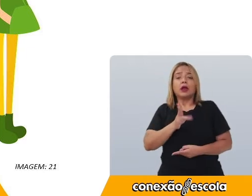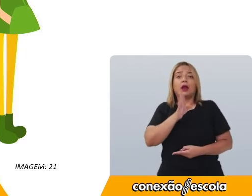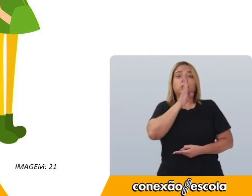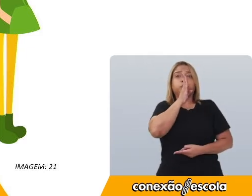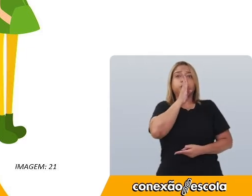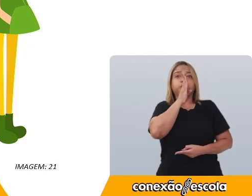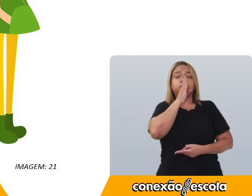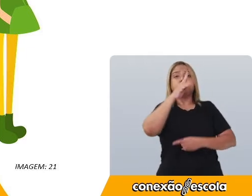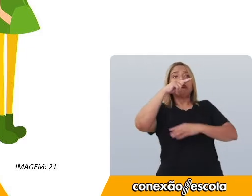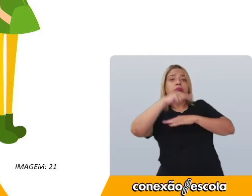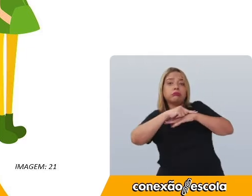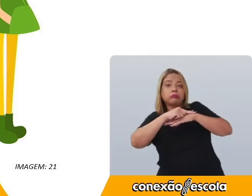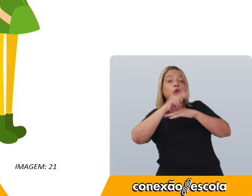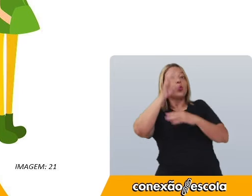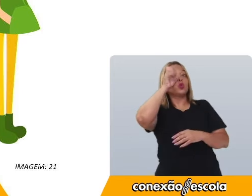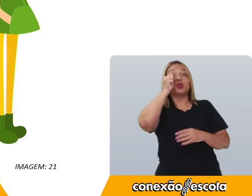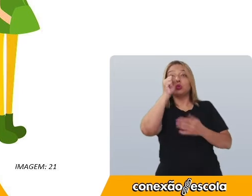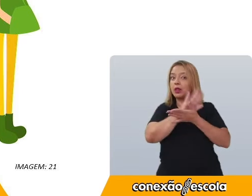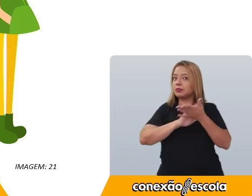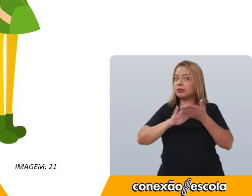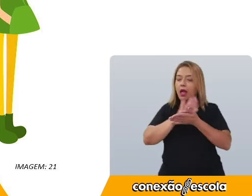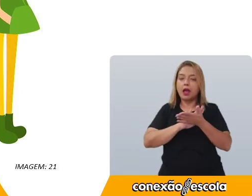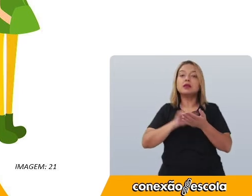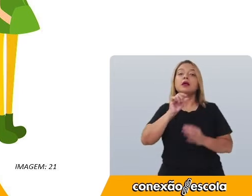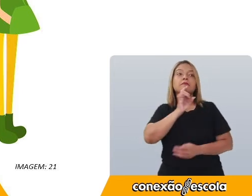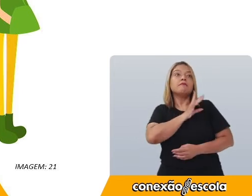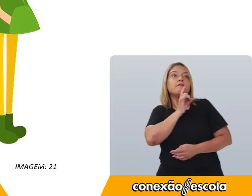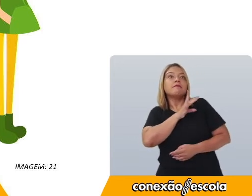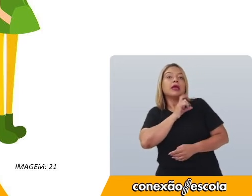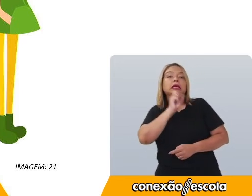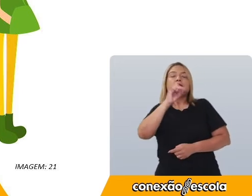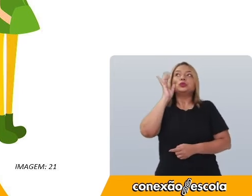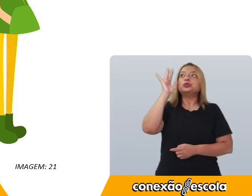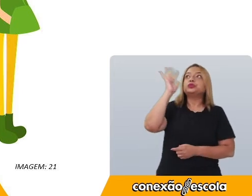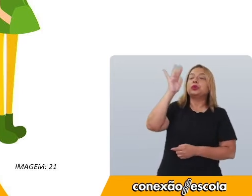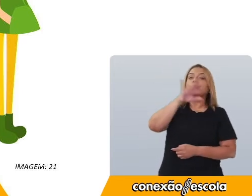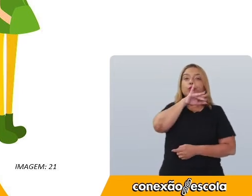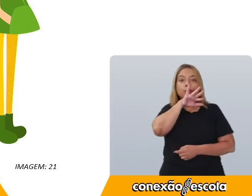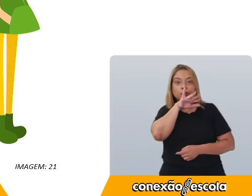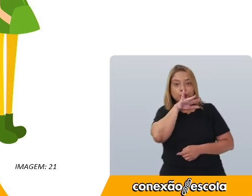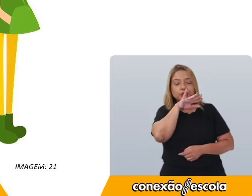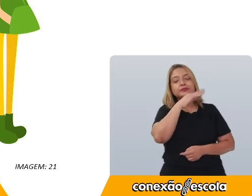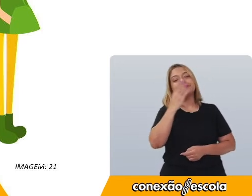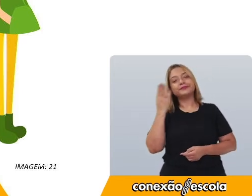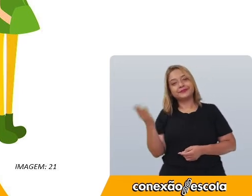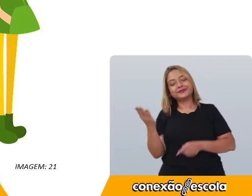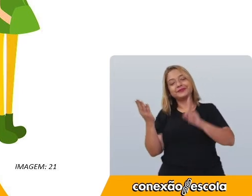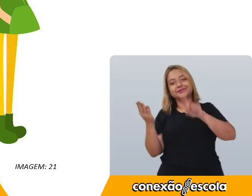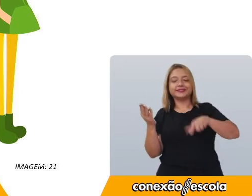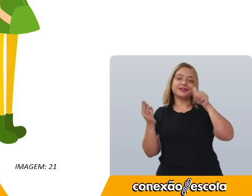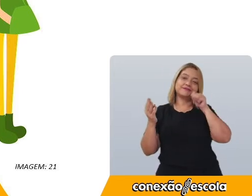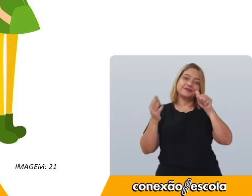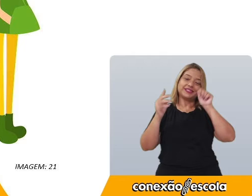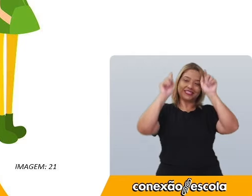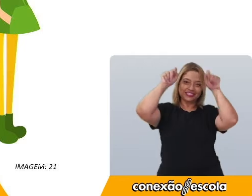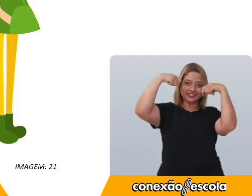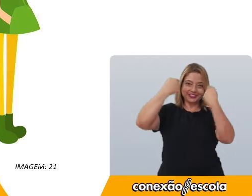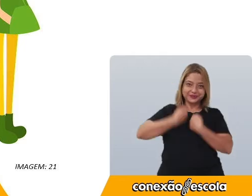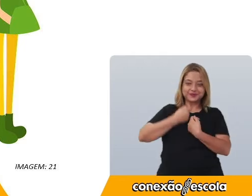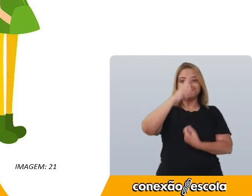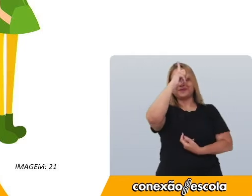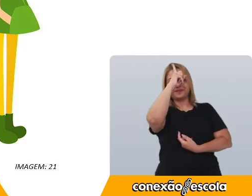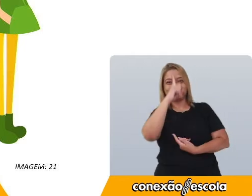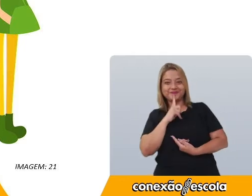parada, deitada, mas sem dormir, com medo de pesadelo. Essa era a